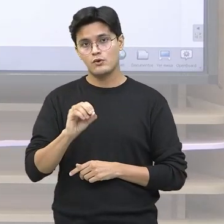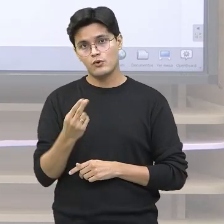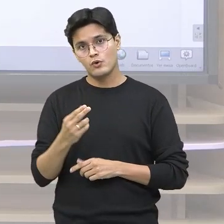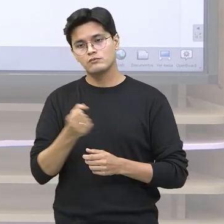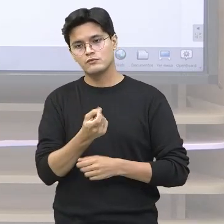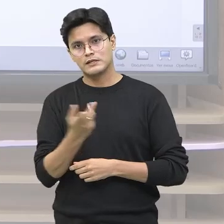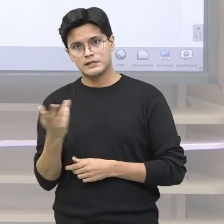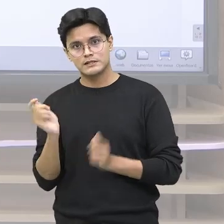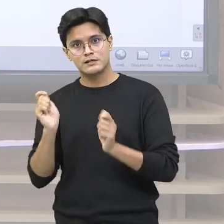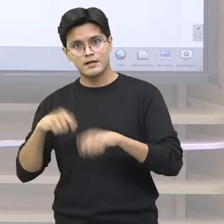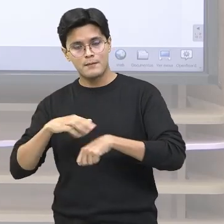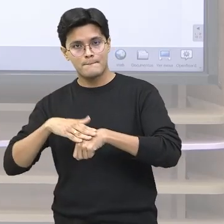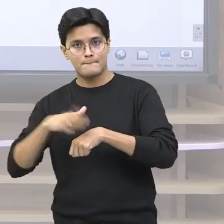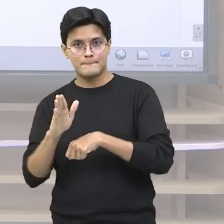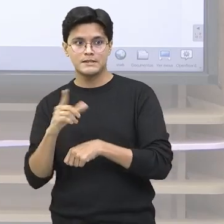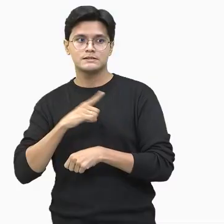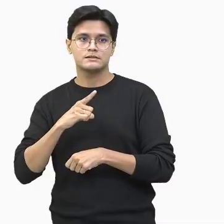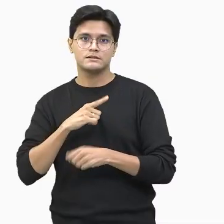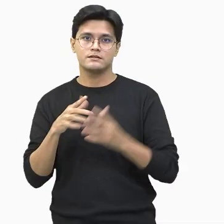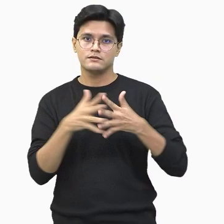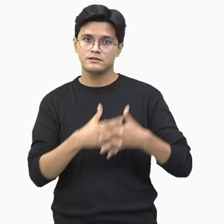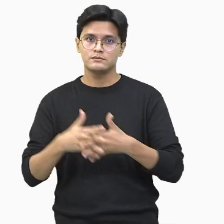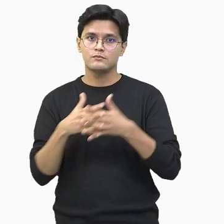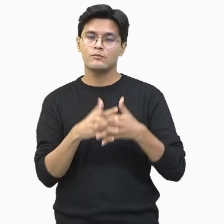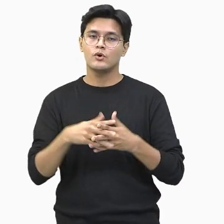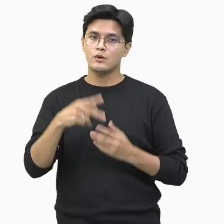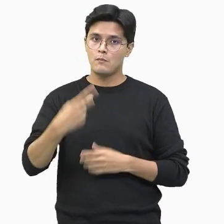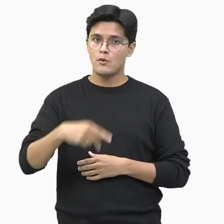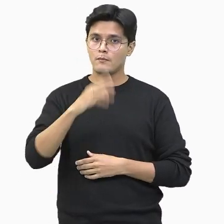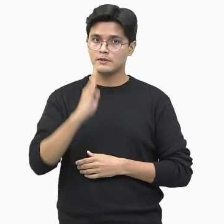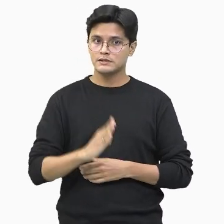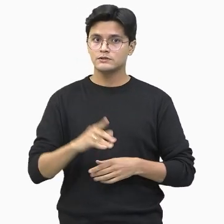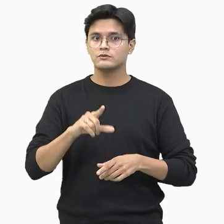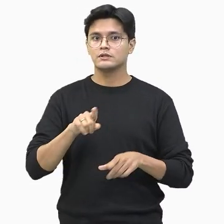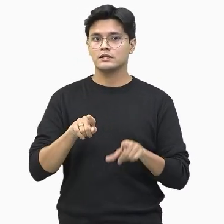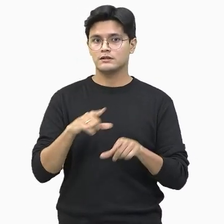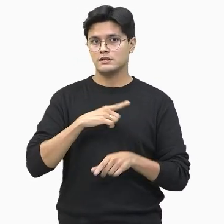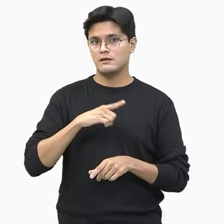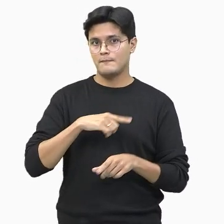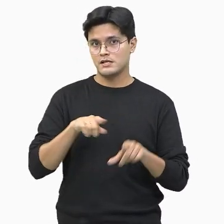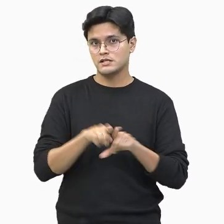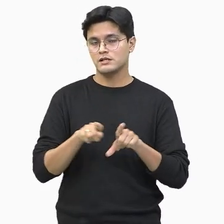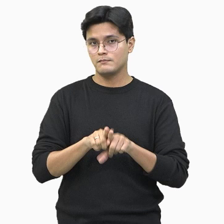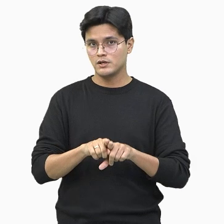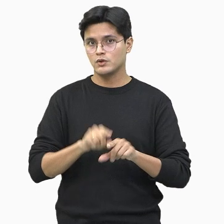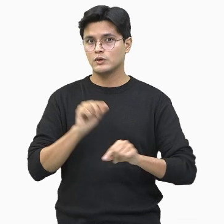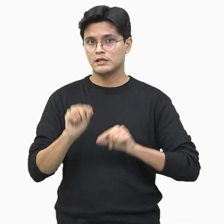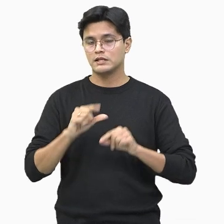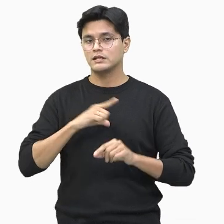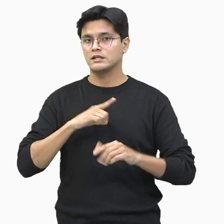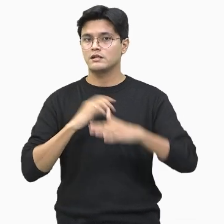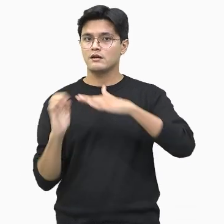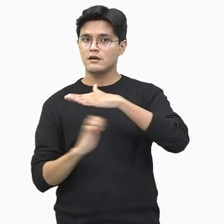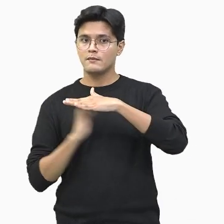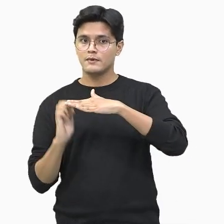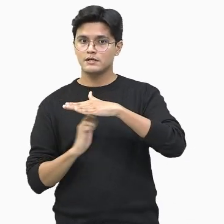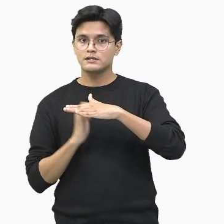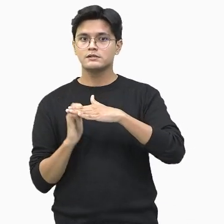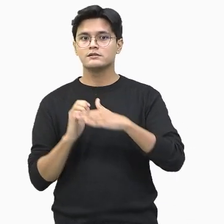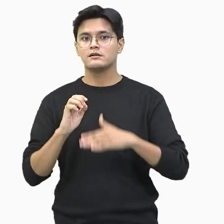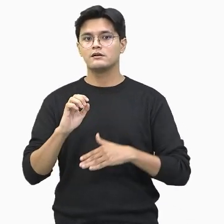nós temos que o transporte ainda aéreo no Brasil nós temos no Brasil a empresa brasileira de infraestrutura